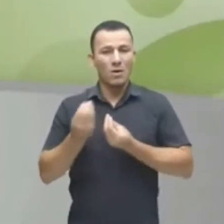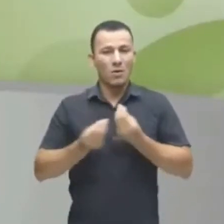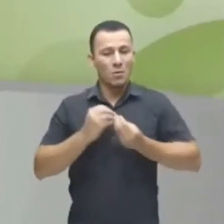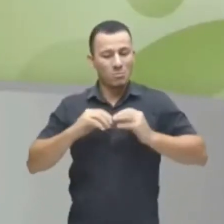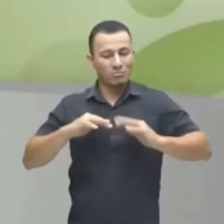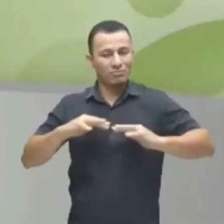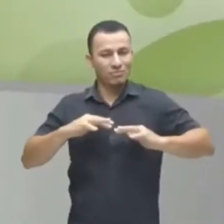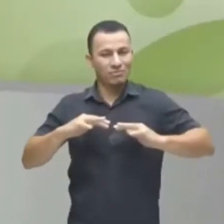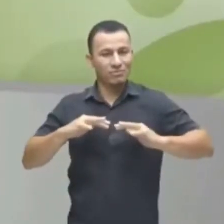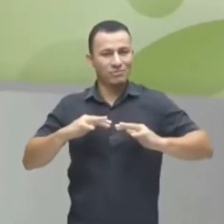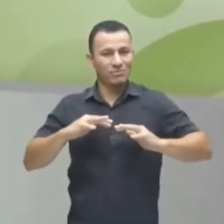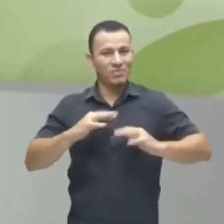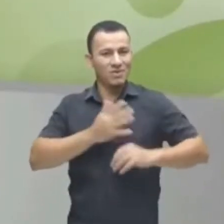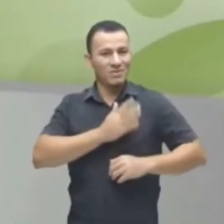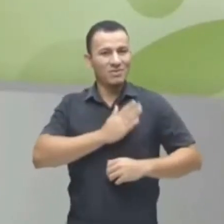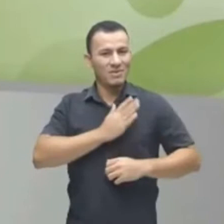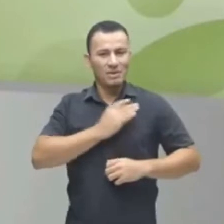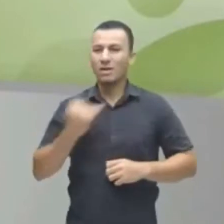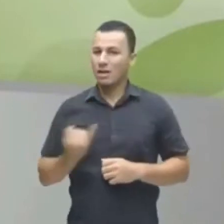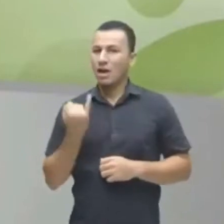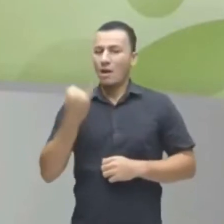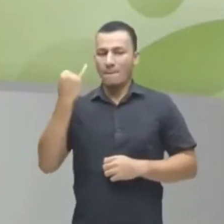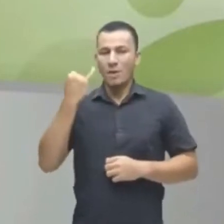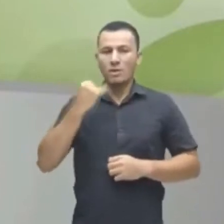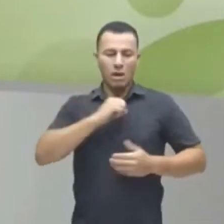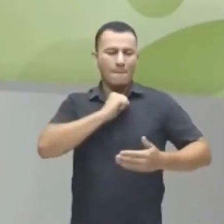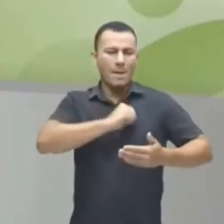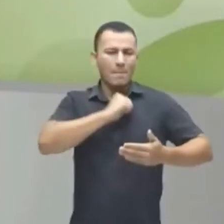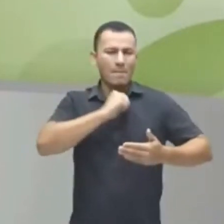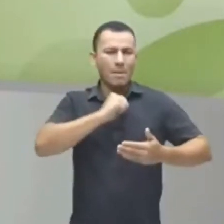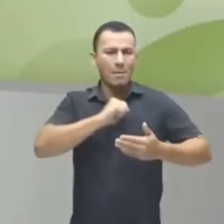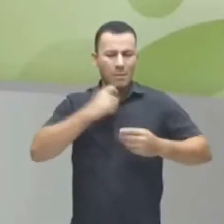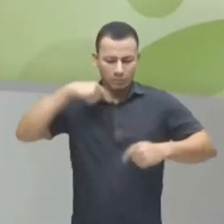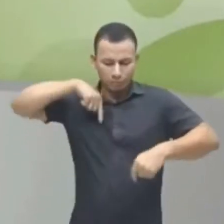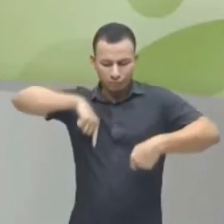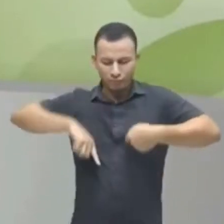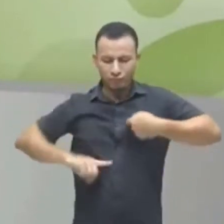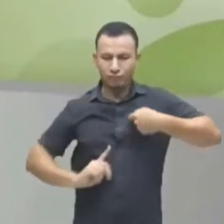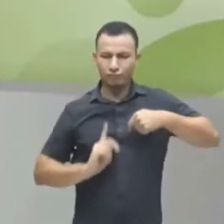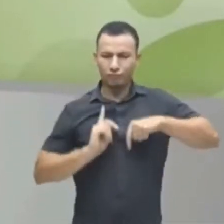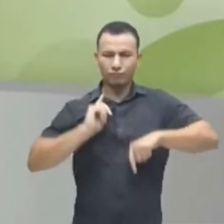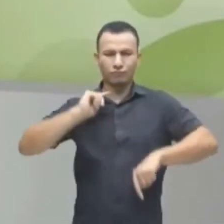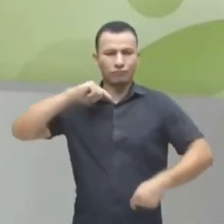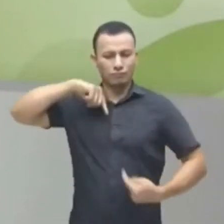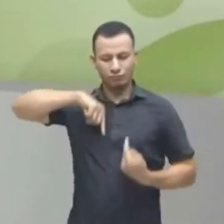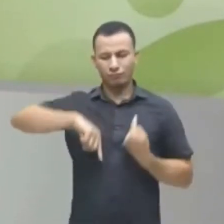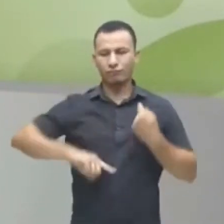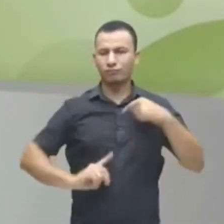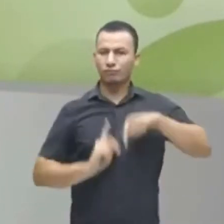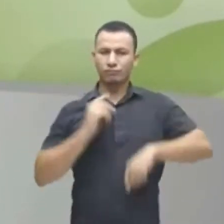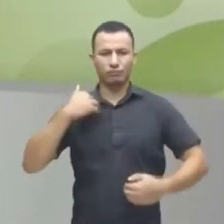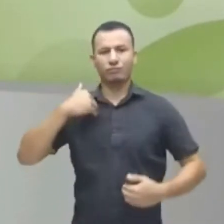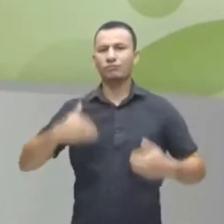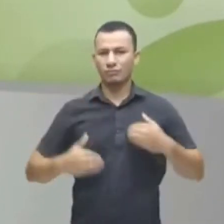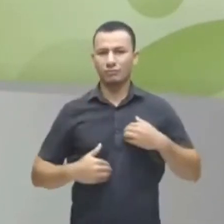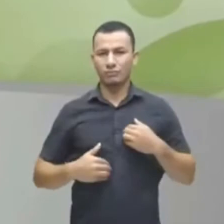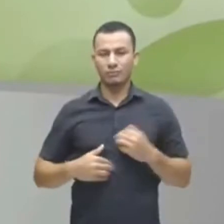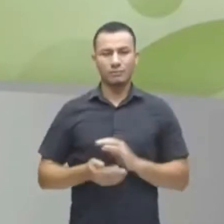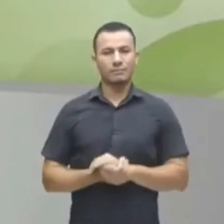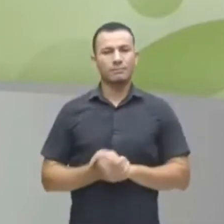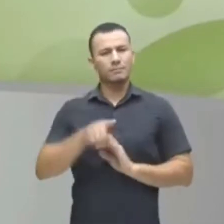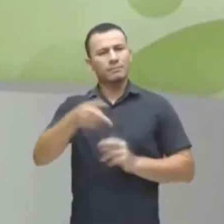desse coração, que é tão importante para bombear o sangue para todo o corpo. Vocês observam aí os